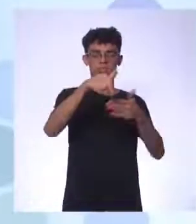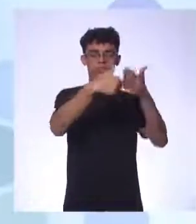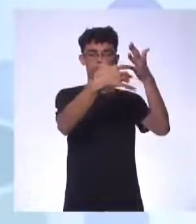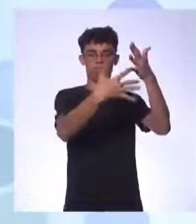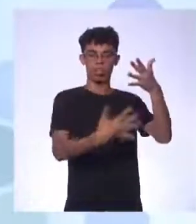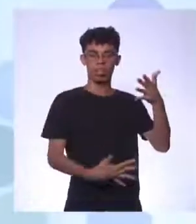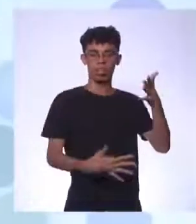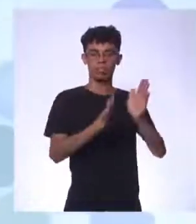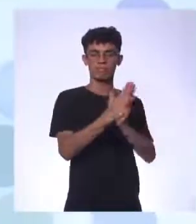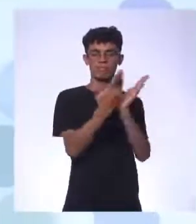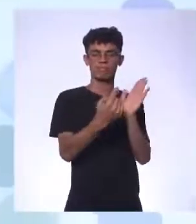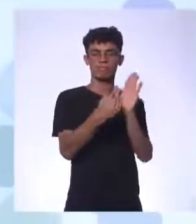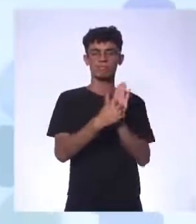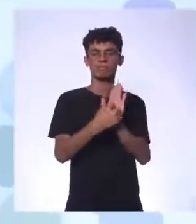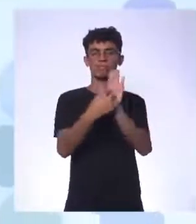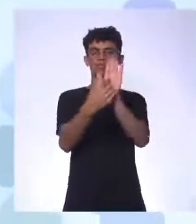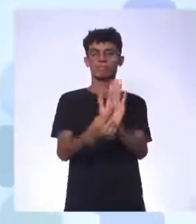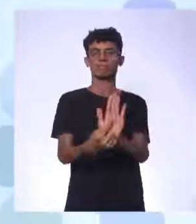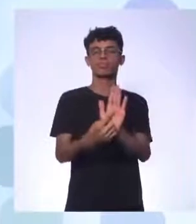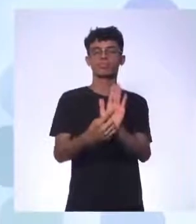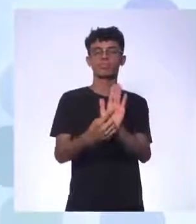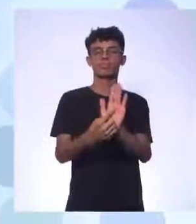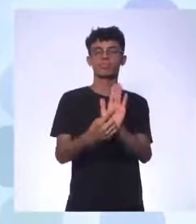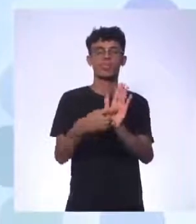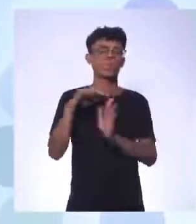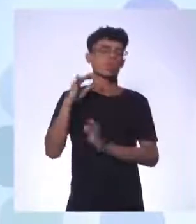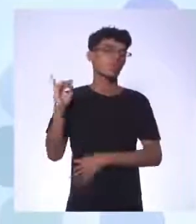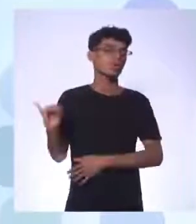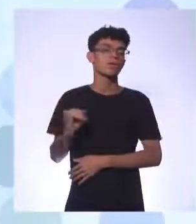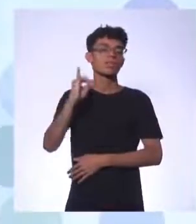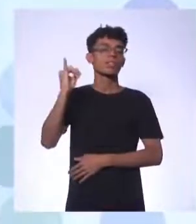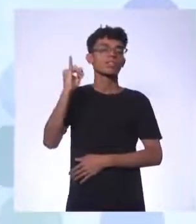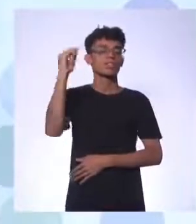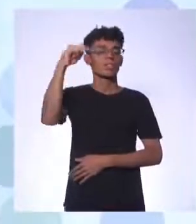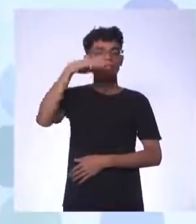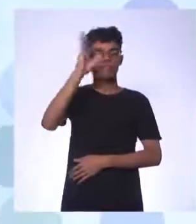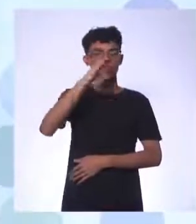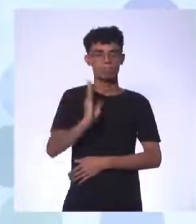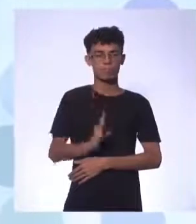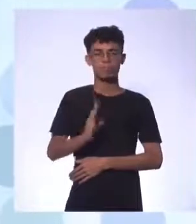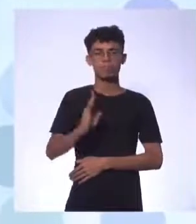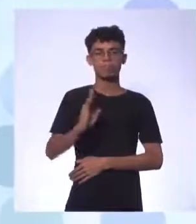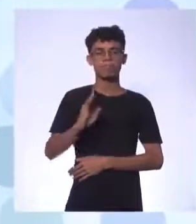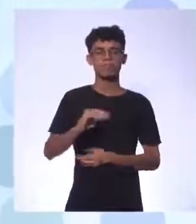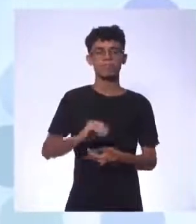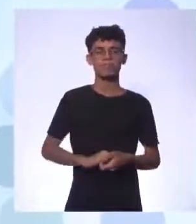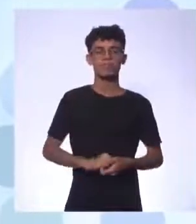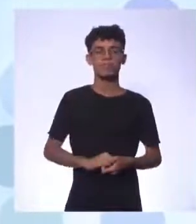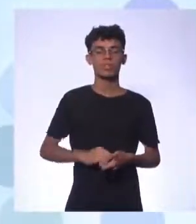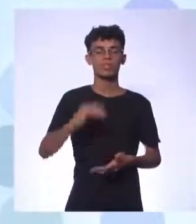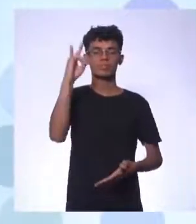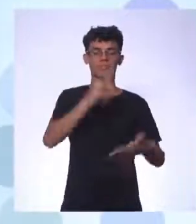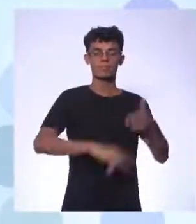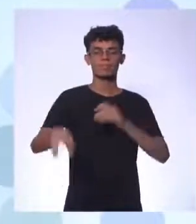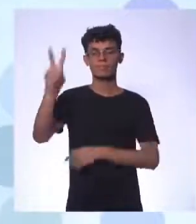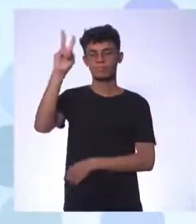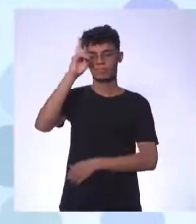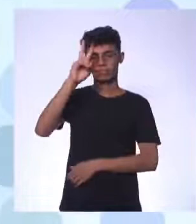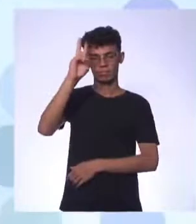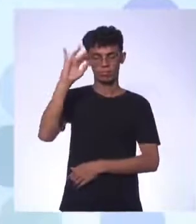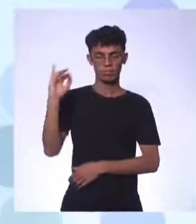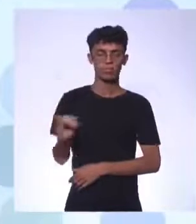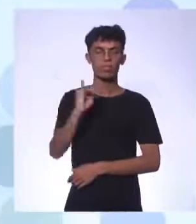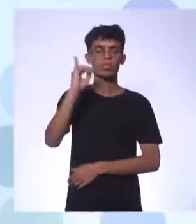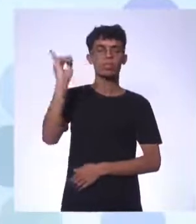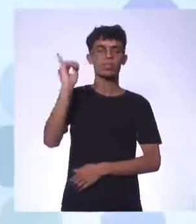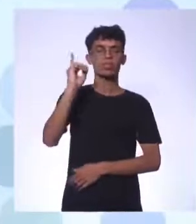capas da revista Ilustrada aí, essa importante publicação brasileira. Todas elas documentos históricos importantíssimos para